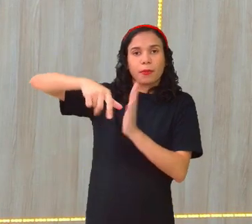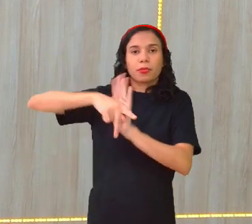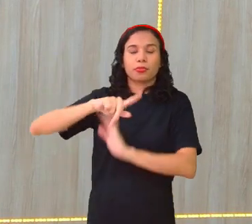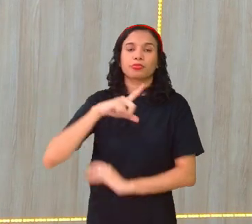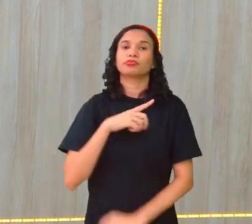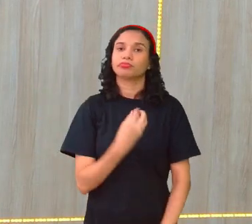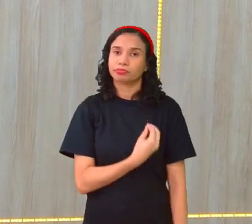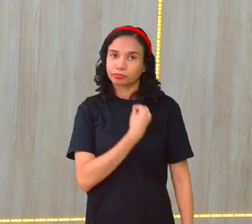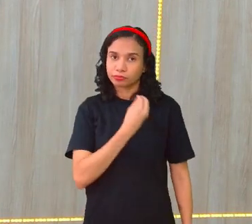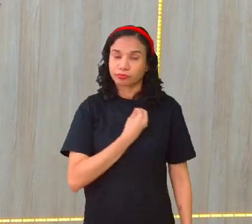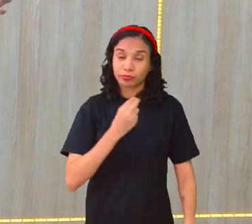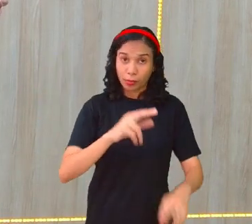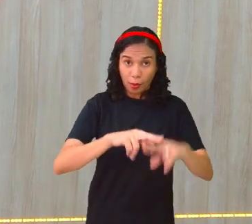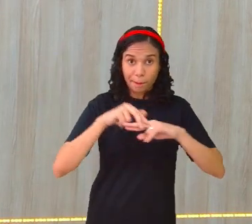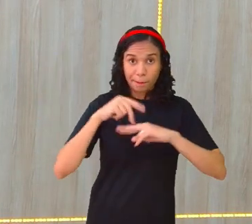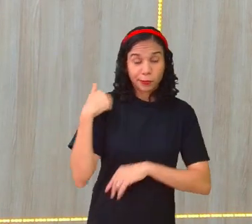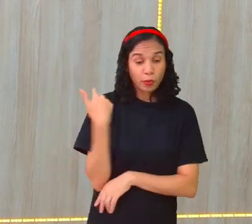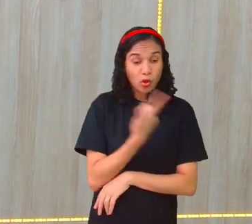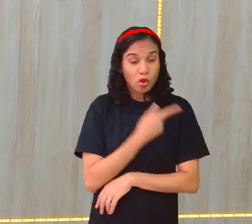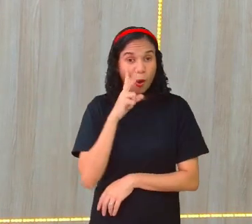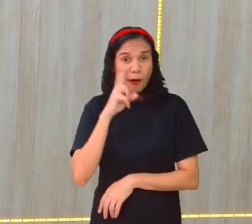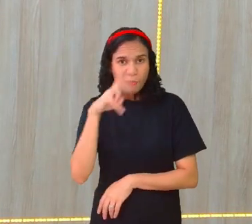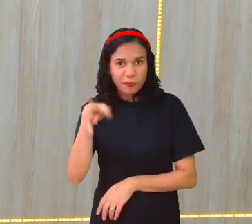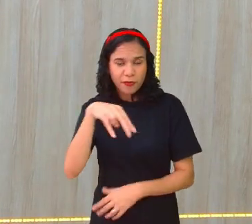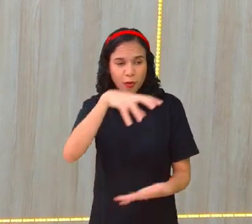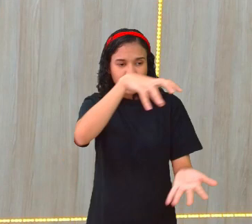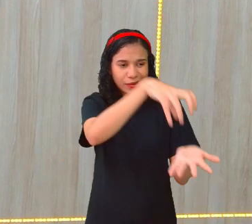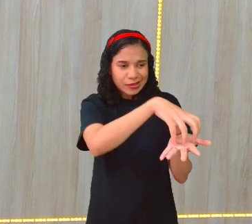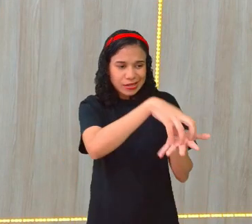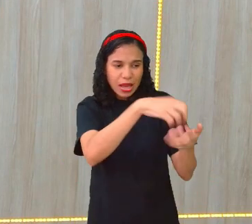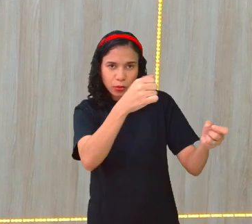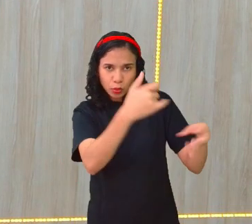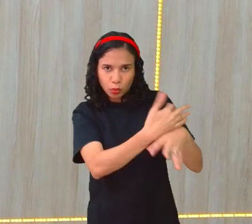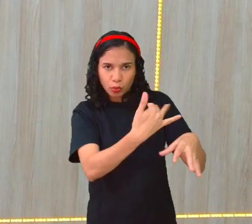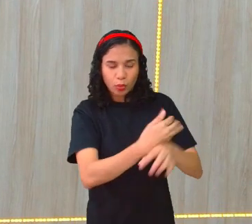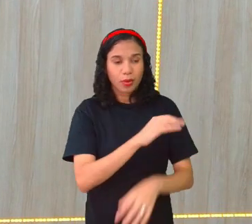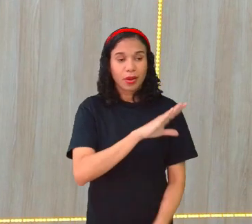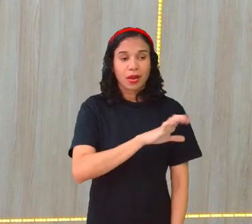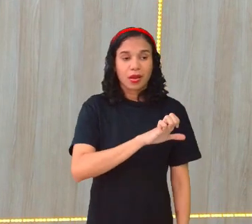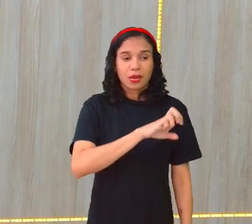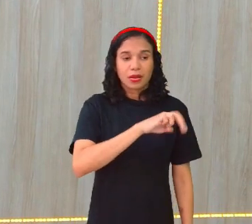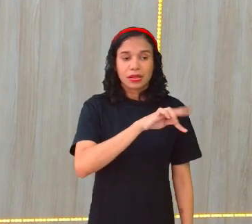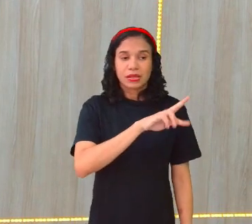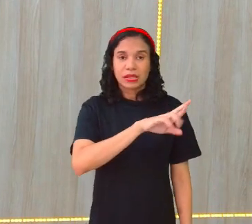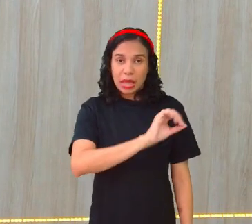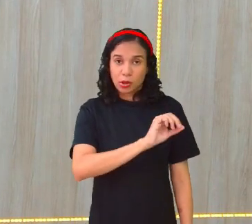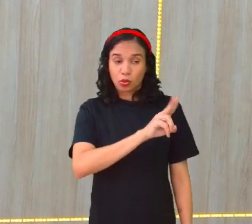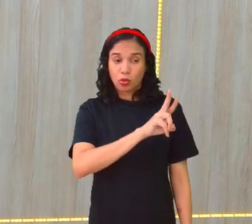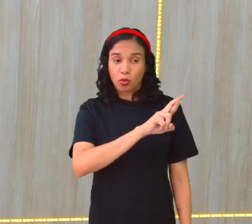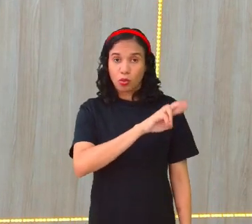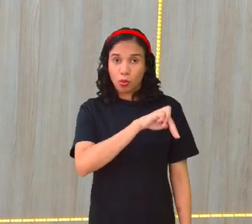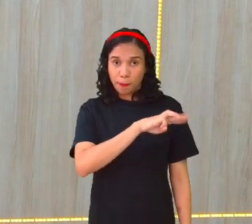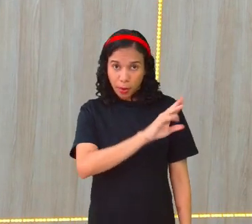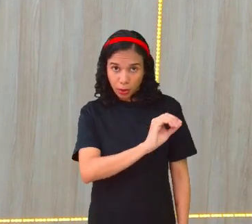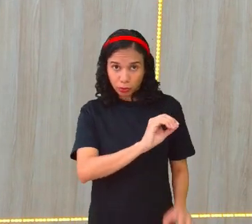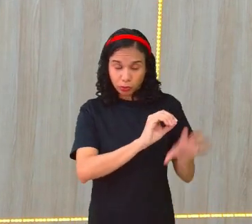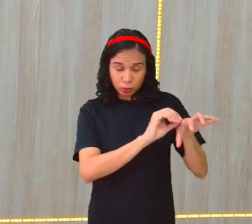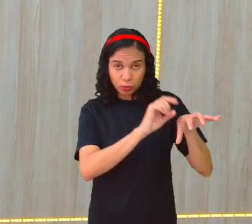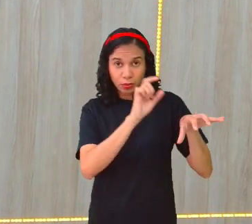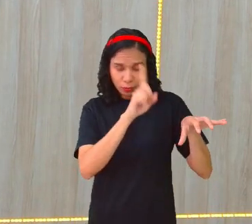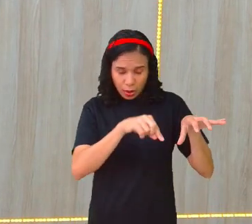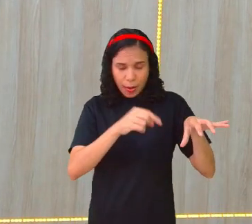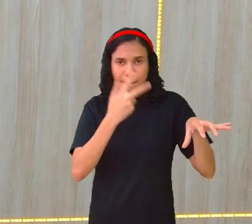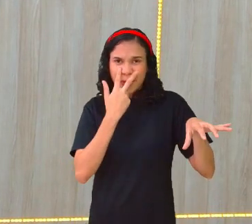nós vimos que realmente ele é bem parecido com a definição de cidade, mas que a cidade é a sede